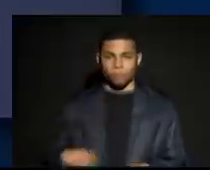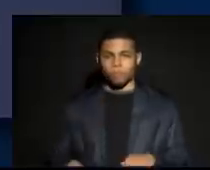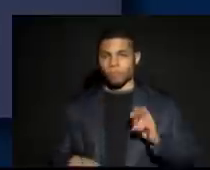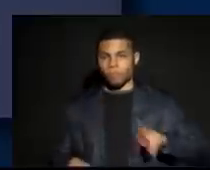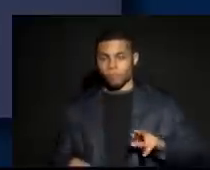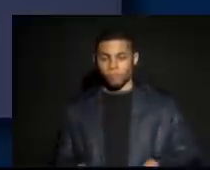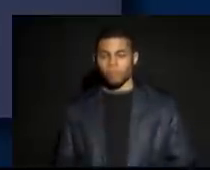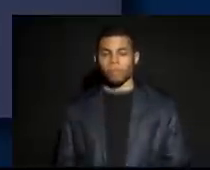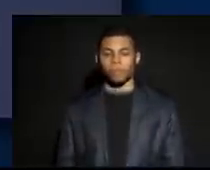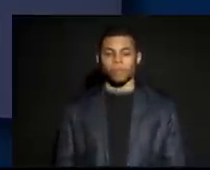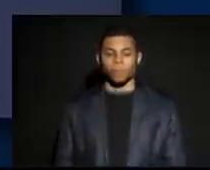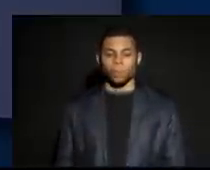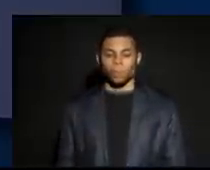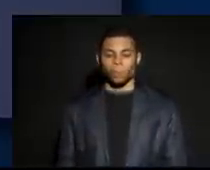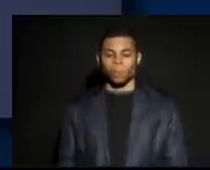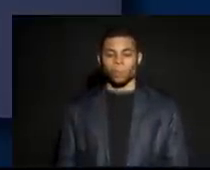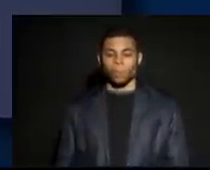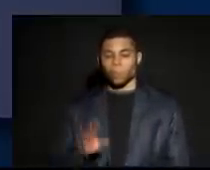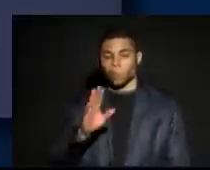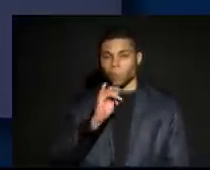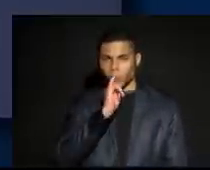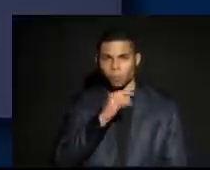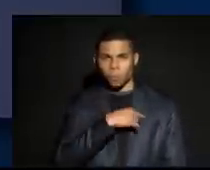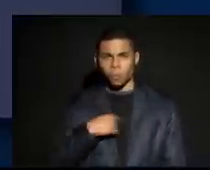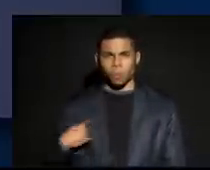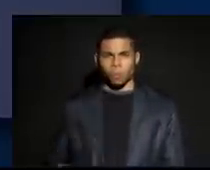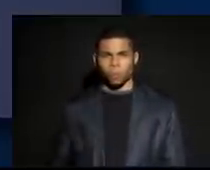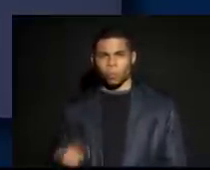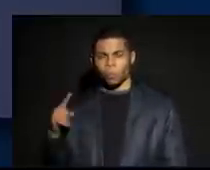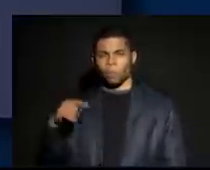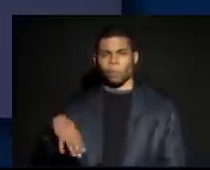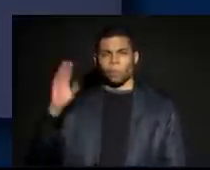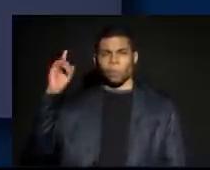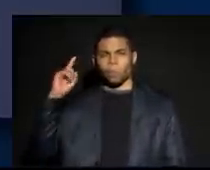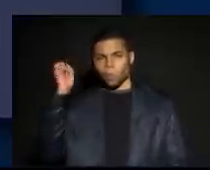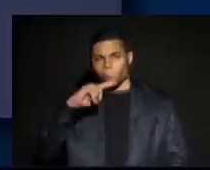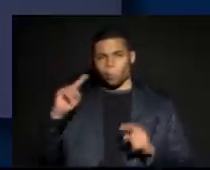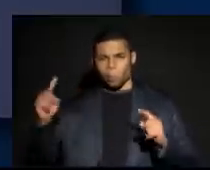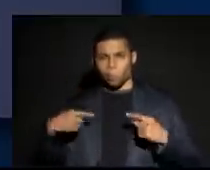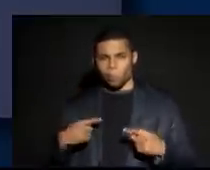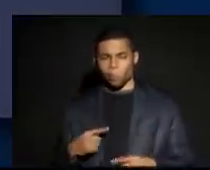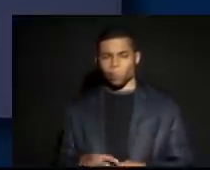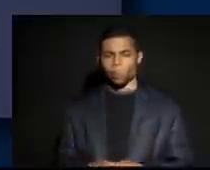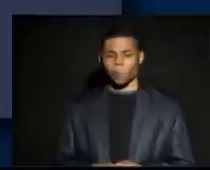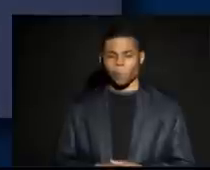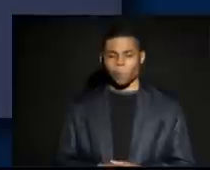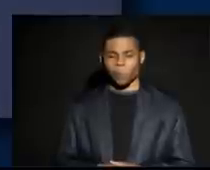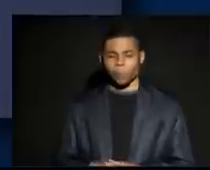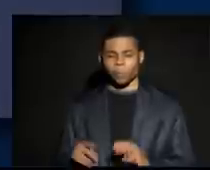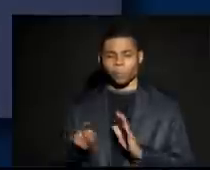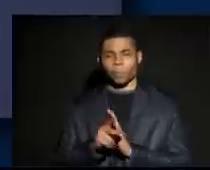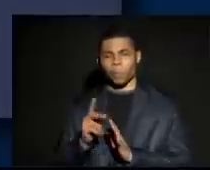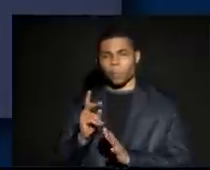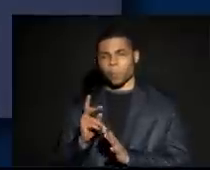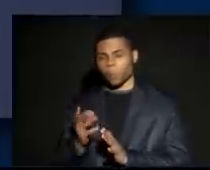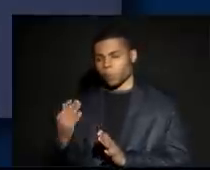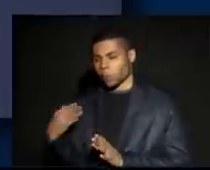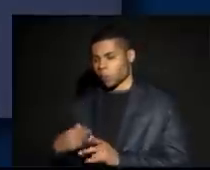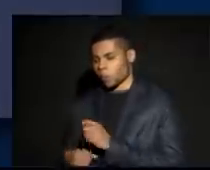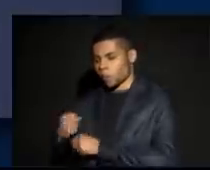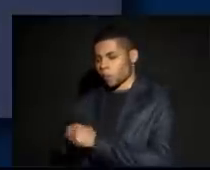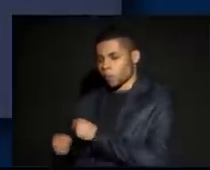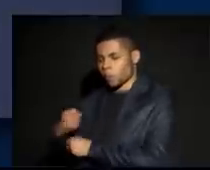então eu vejo a China como Talvez o maior desafio é desses últimos